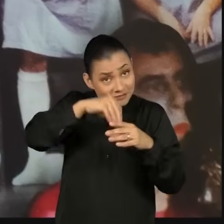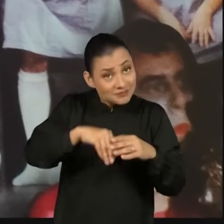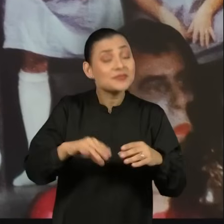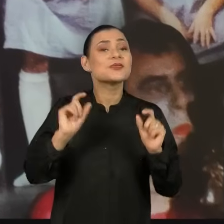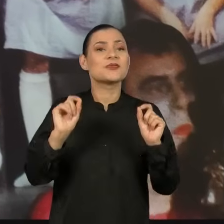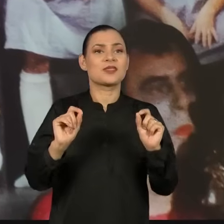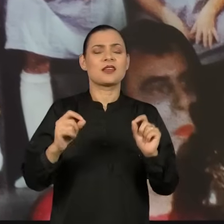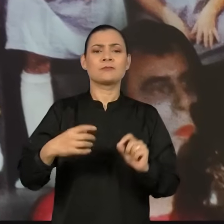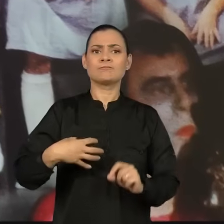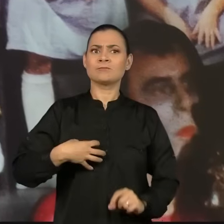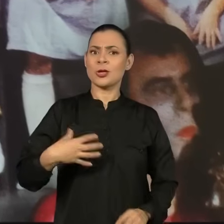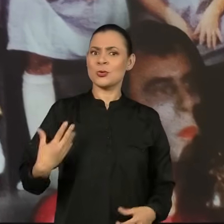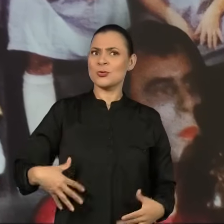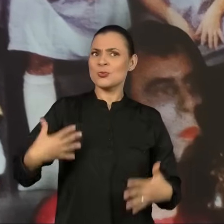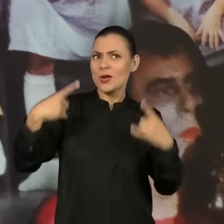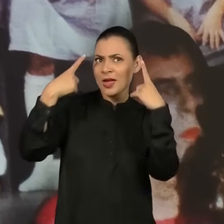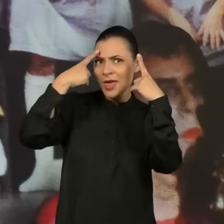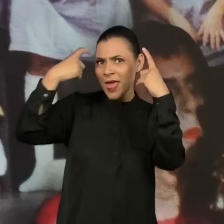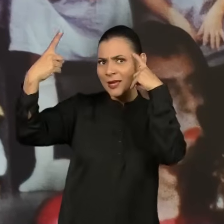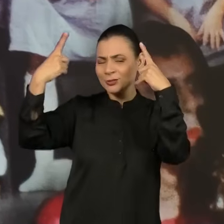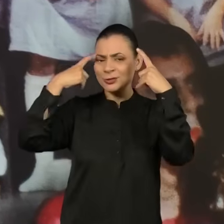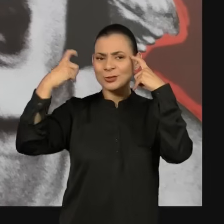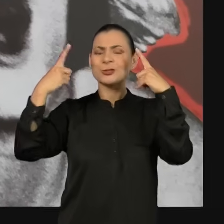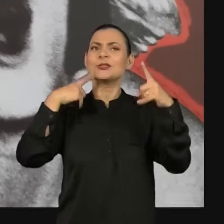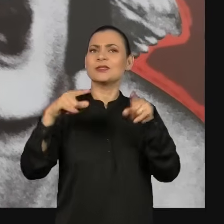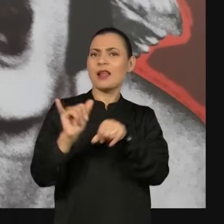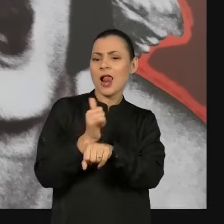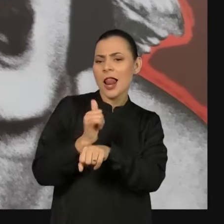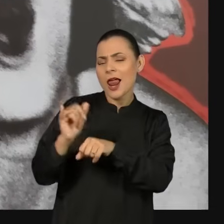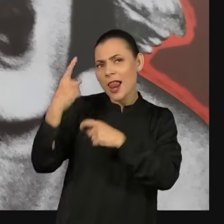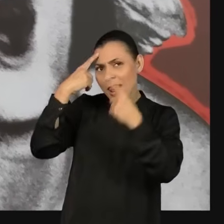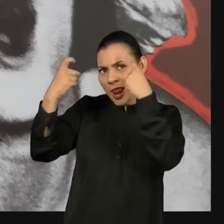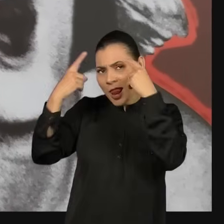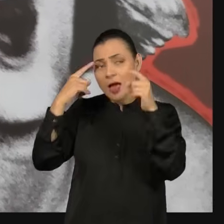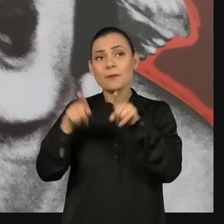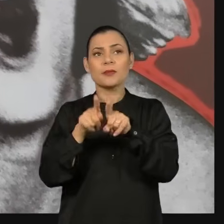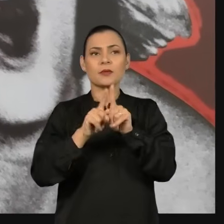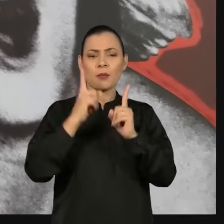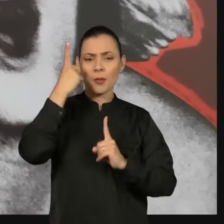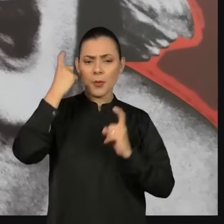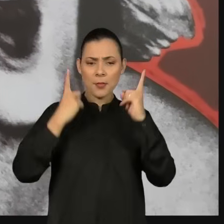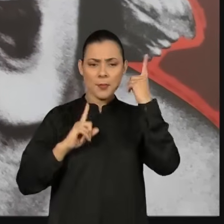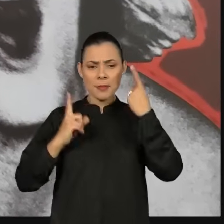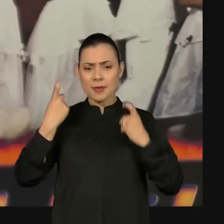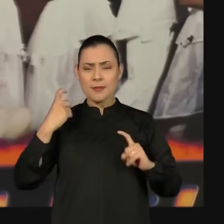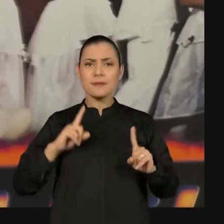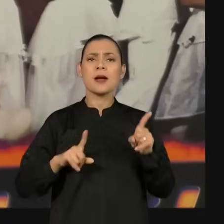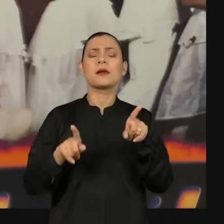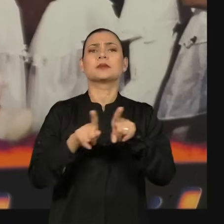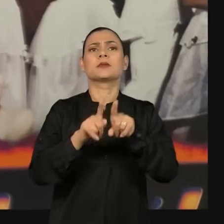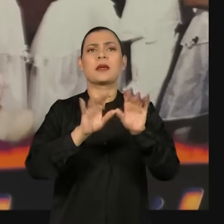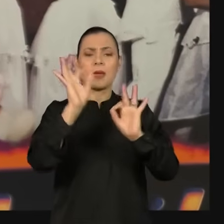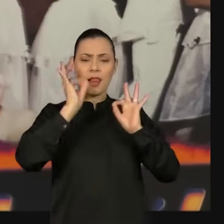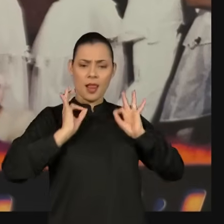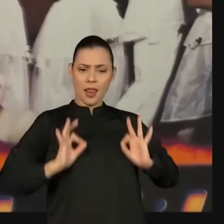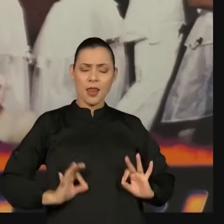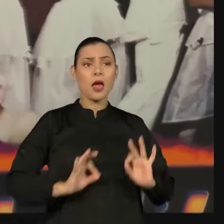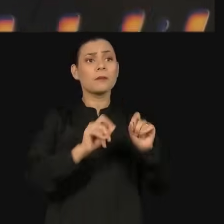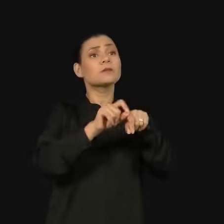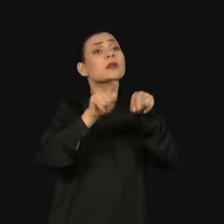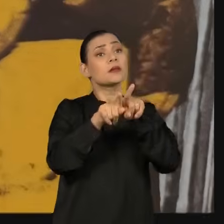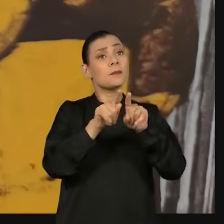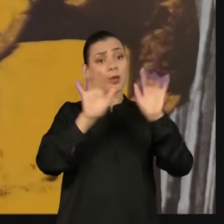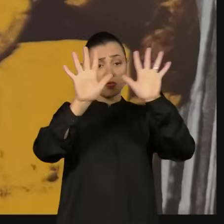forma ousada e criativa, com muita improvisação, mímicas, cenários e figurinos confeccionados pelos